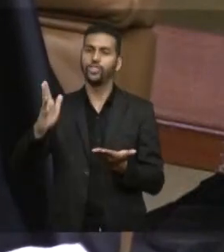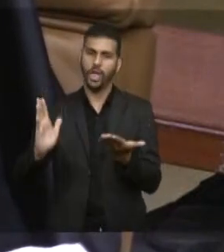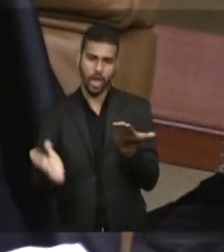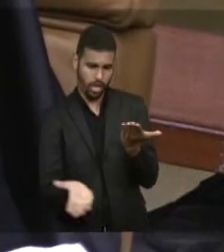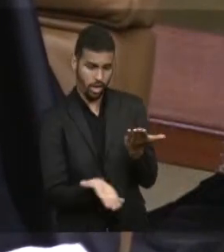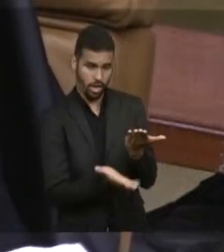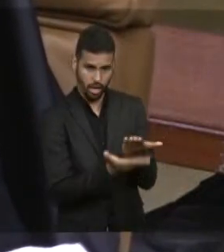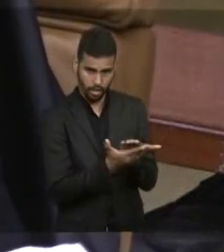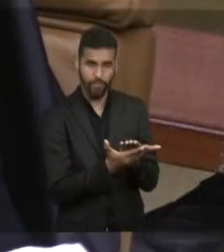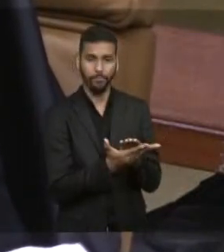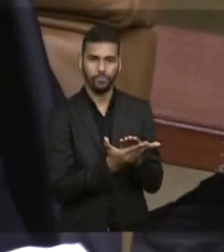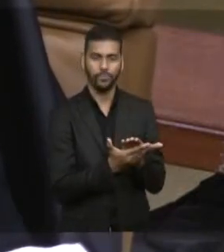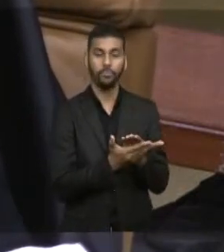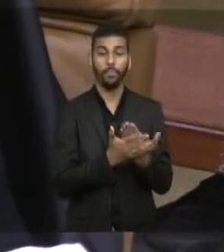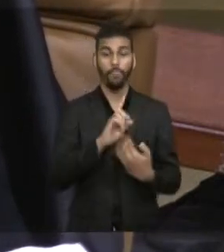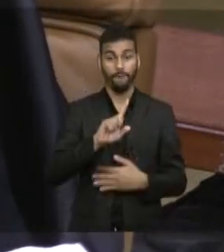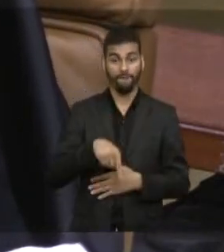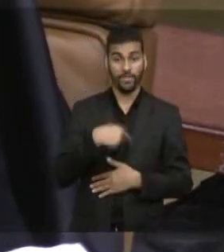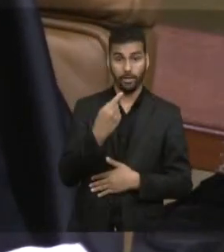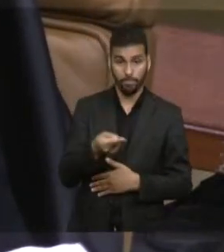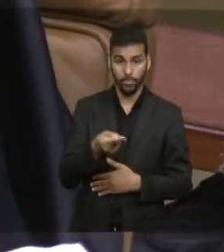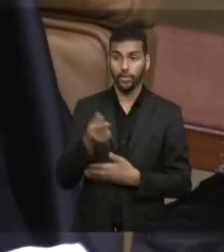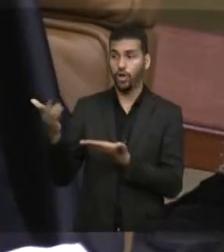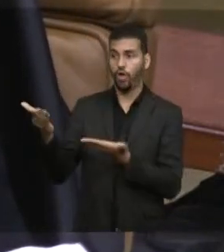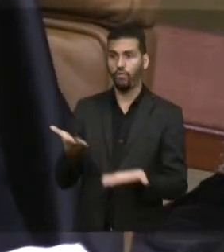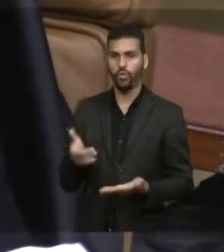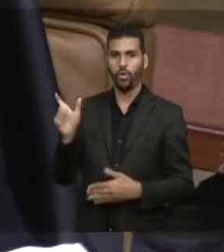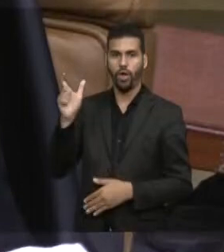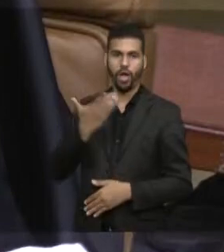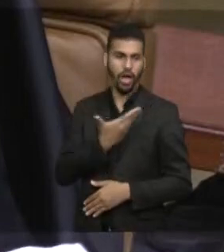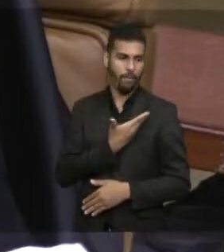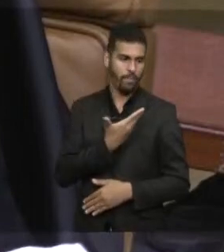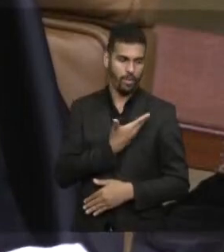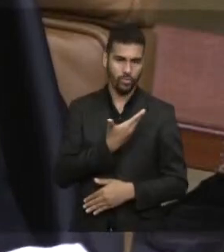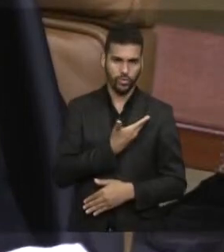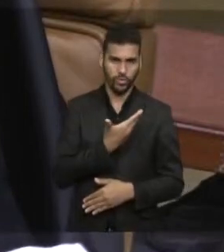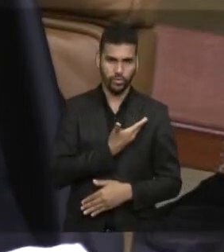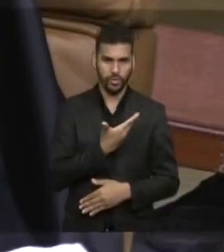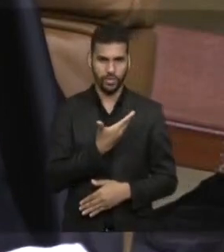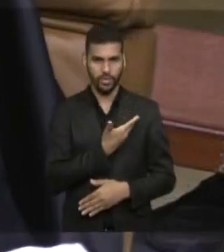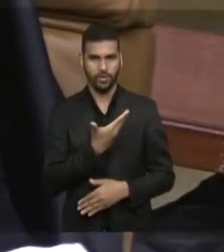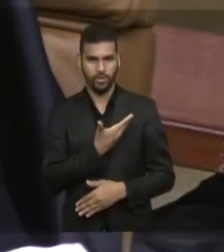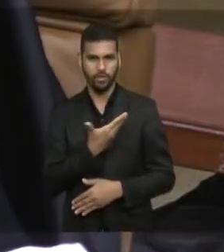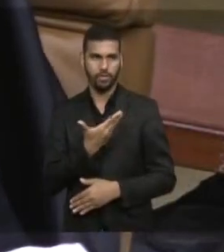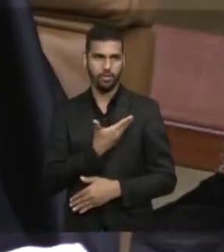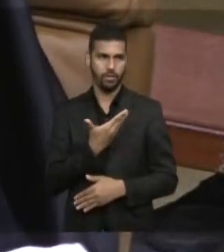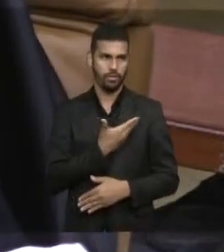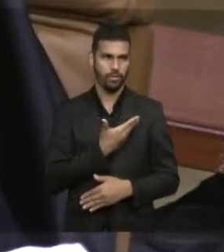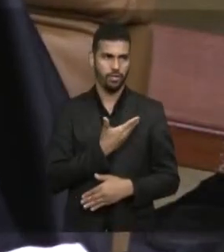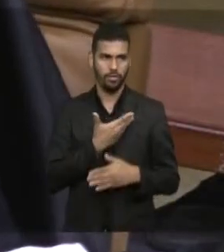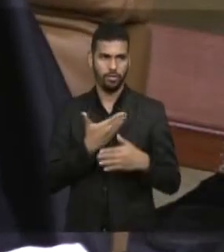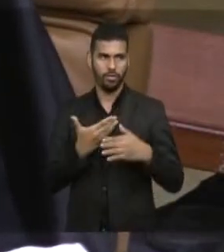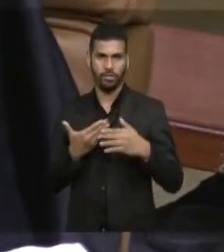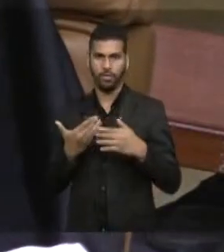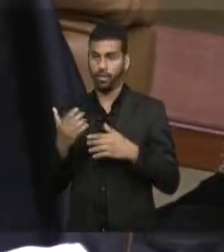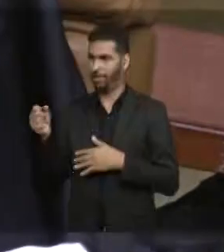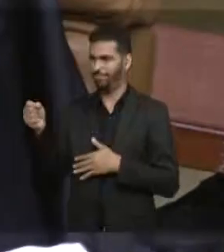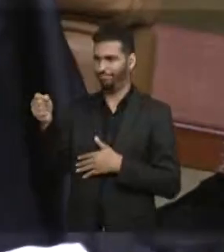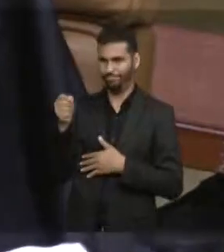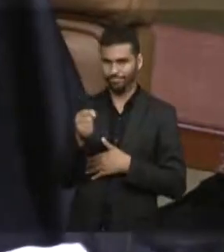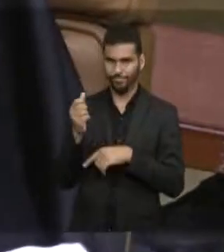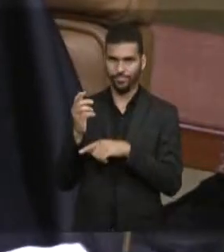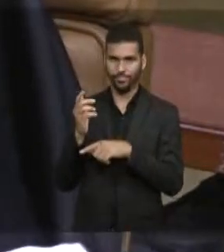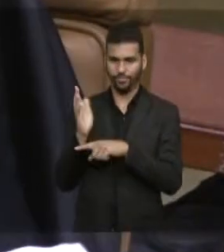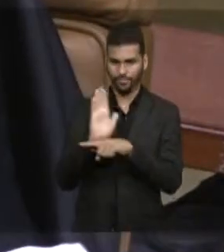foram admitidos na condição de amigos cura o Conselho Federal de Enfermagem e a Federação Nacional